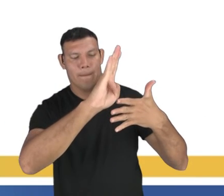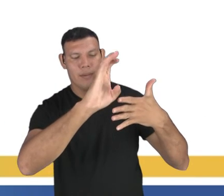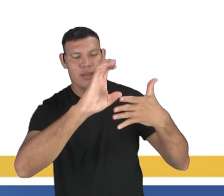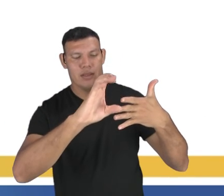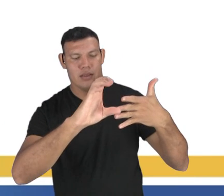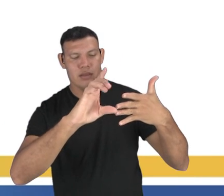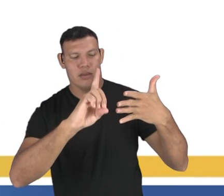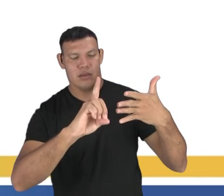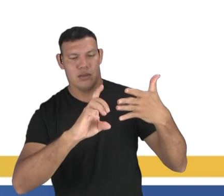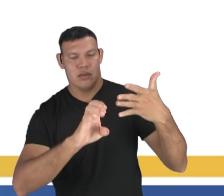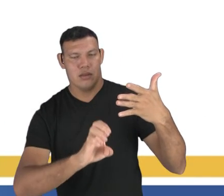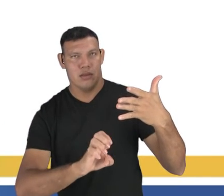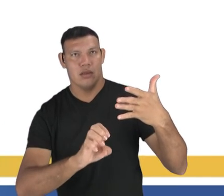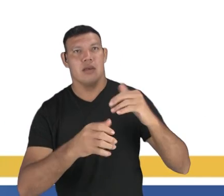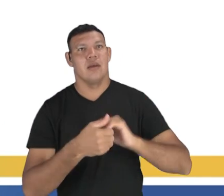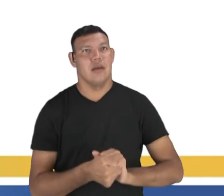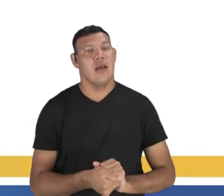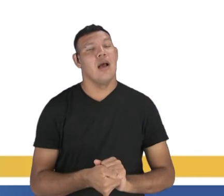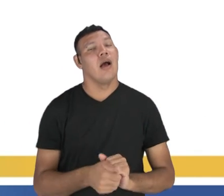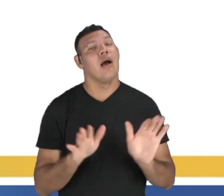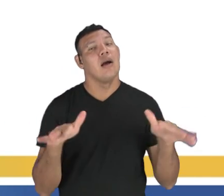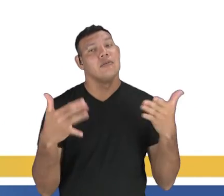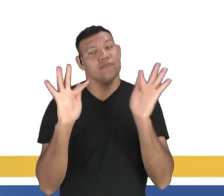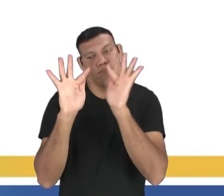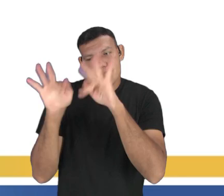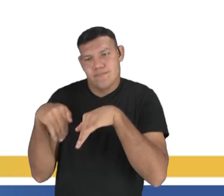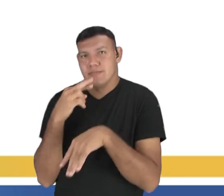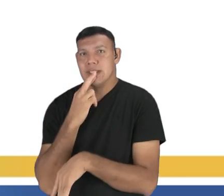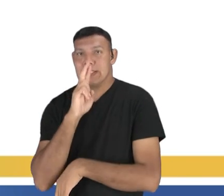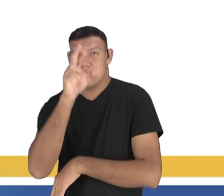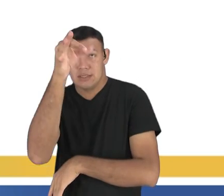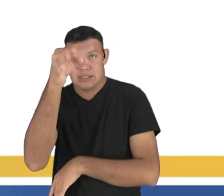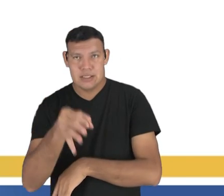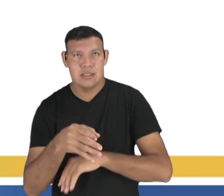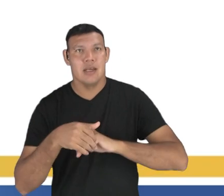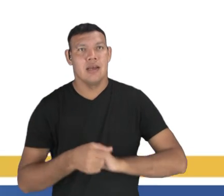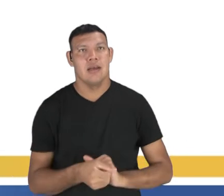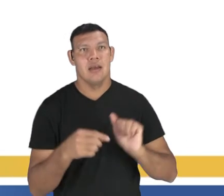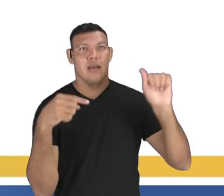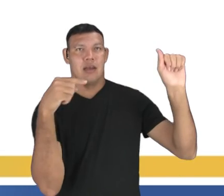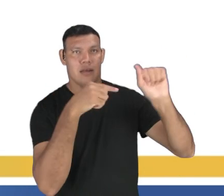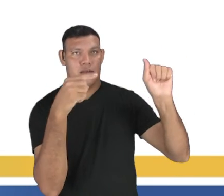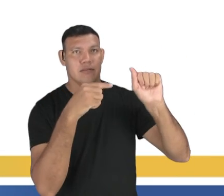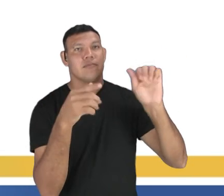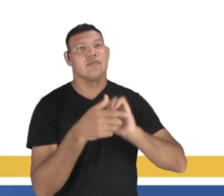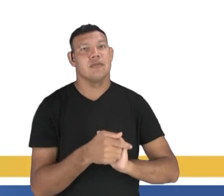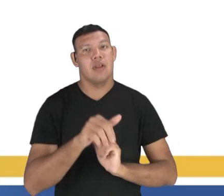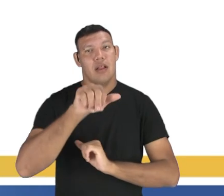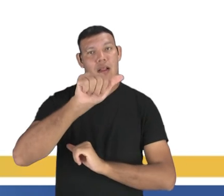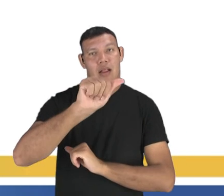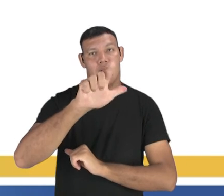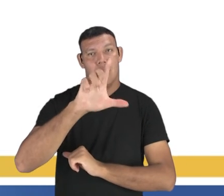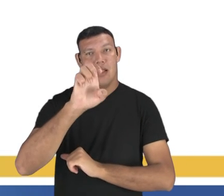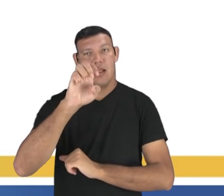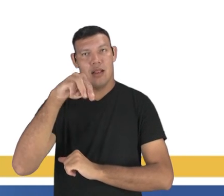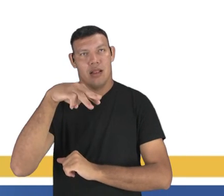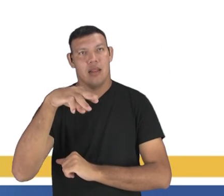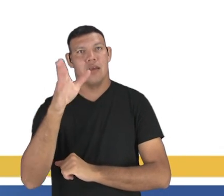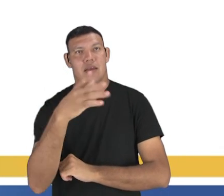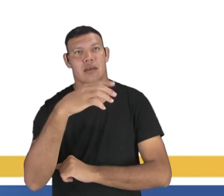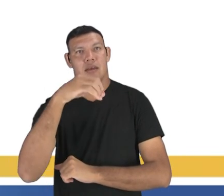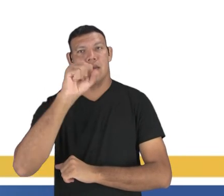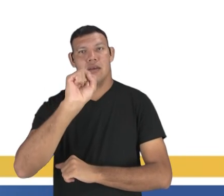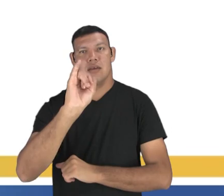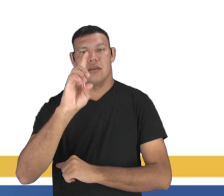vai chegar a essa conclusão aqui, ó, que a expressão, além disso, ela marca uma sequência de ideias,